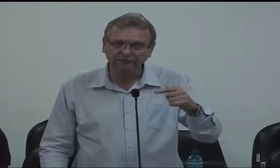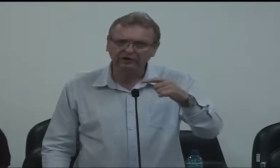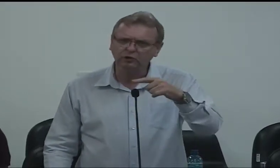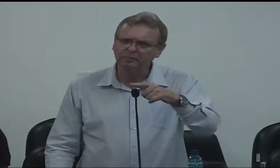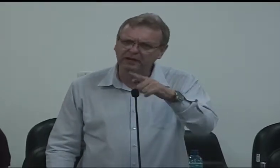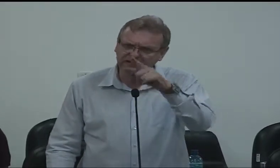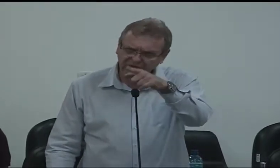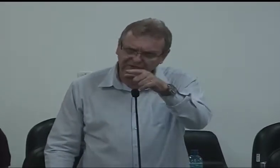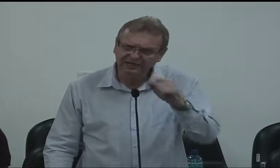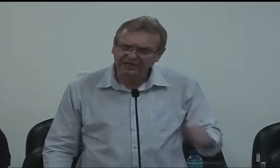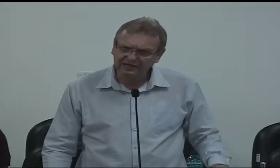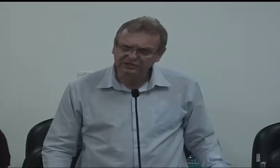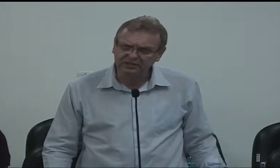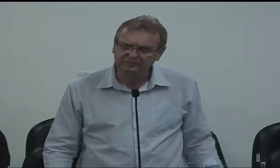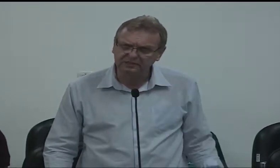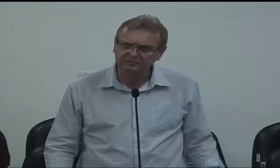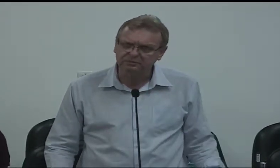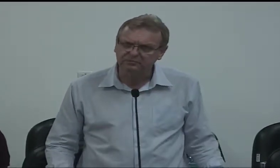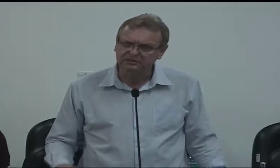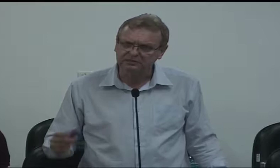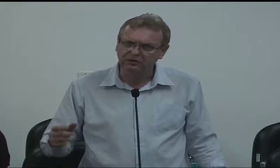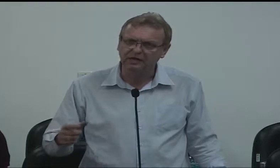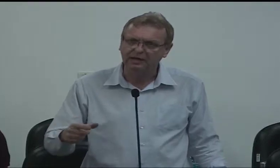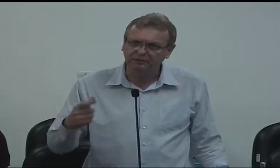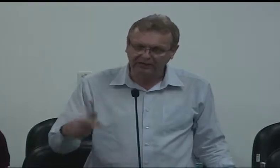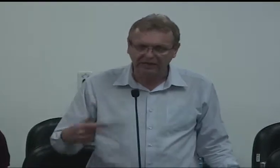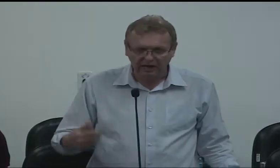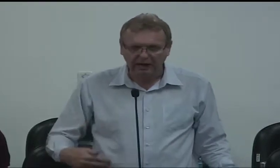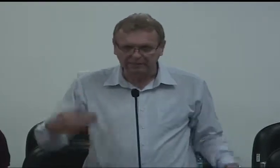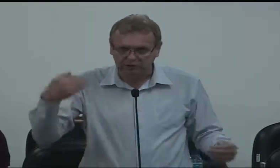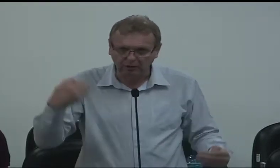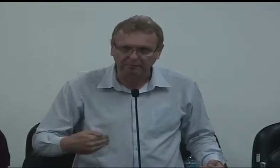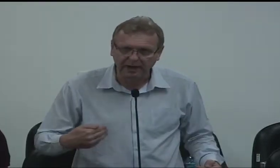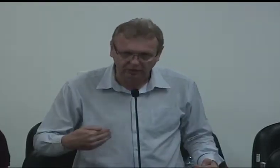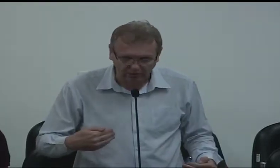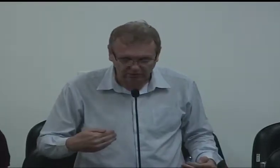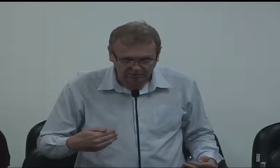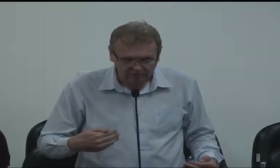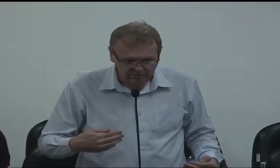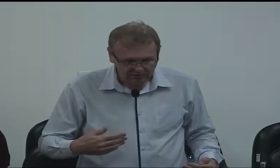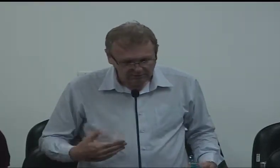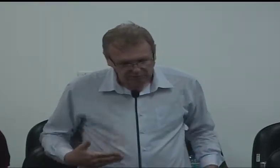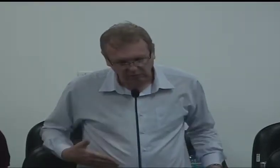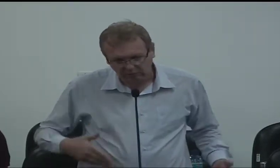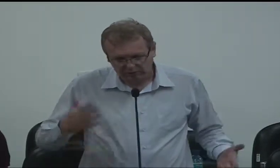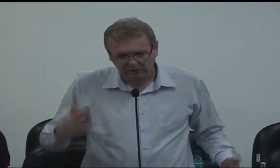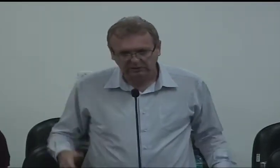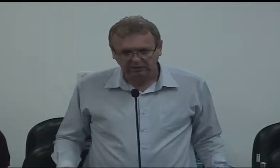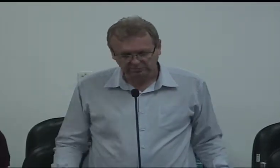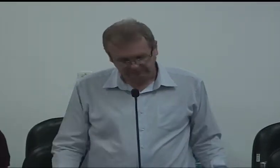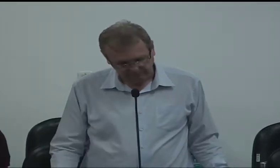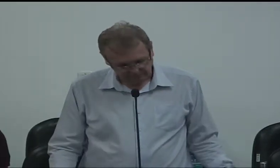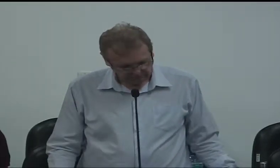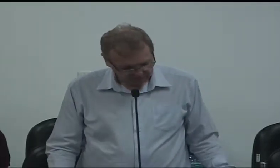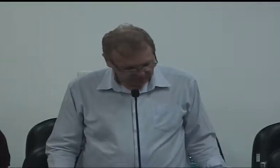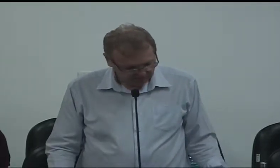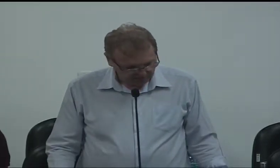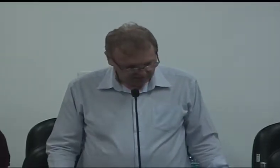alguém foi atropelado, acho que foi na Avenida Laranjeira mesmo, uma senhora lá, porque a pessoa parou e o outro. Então,